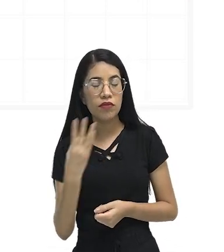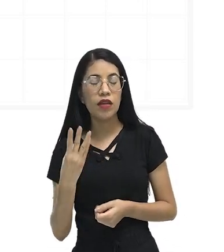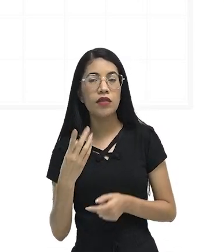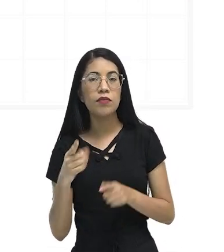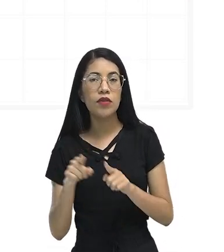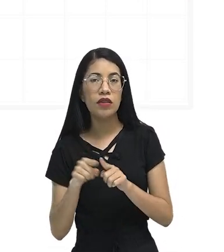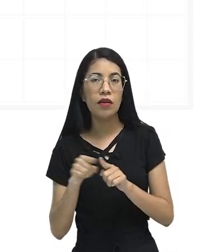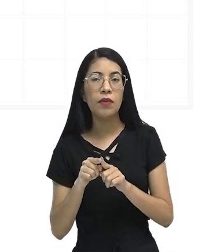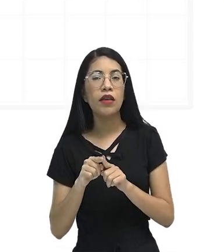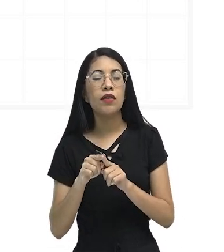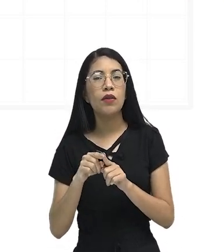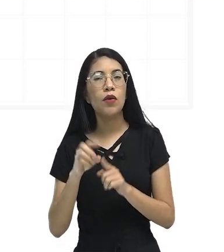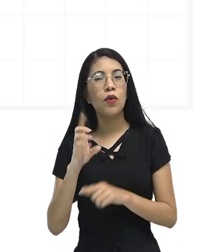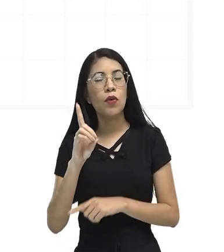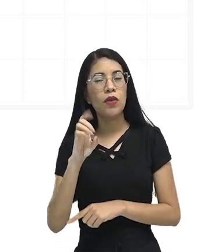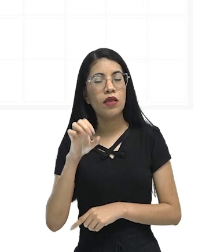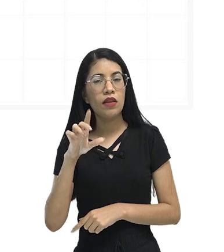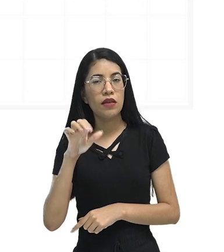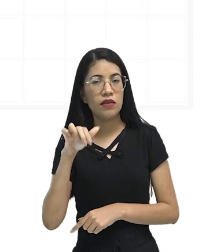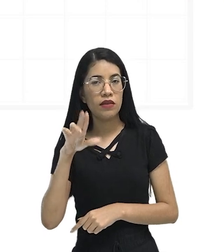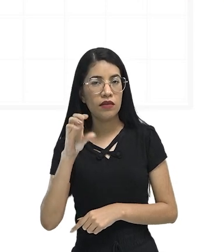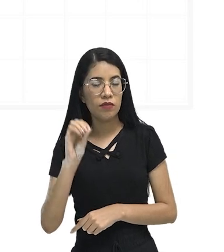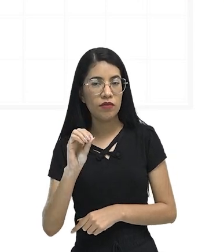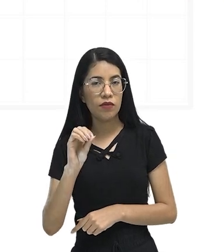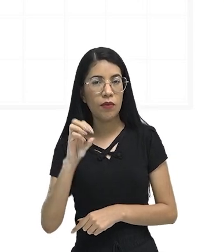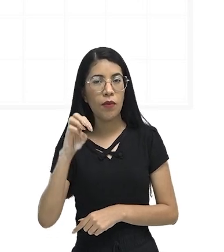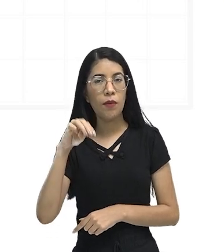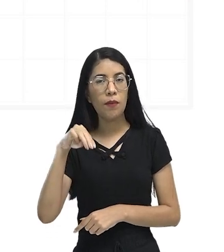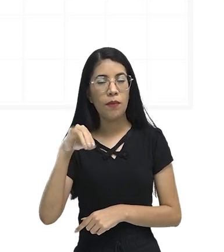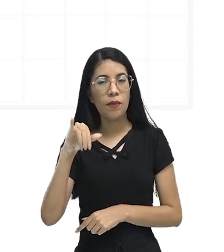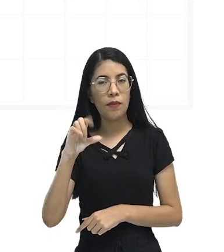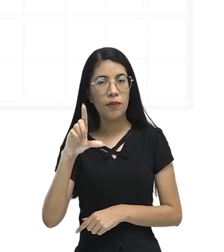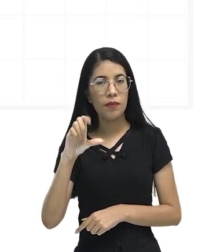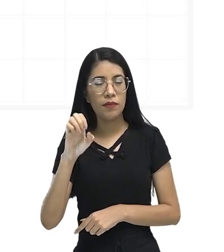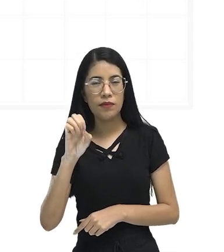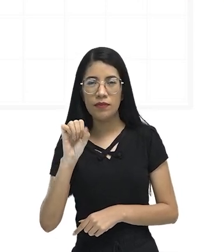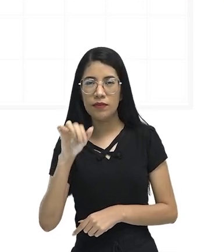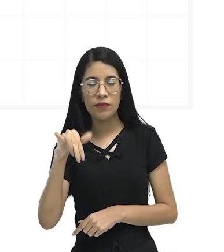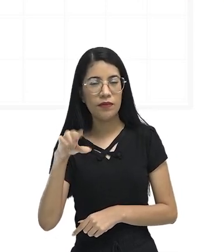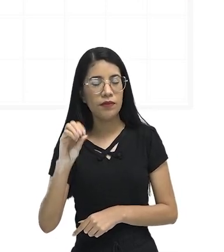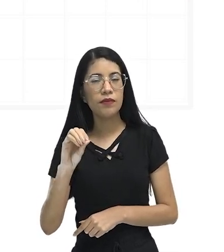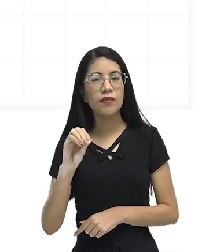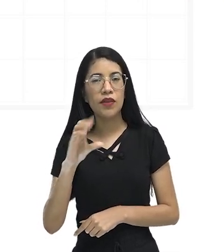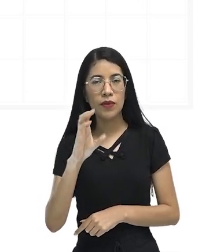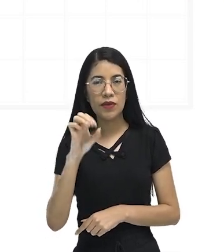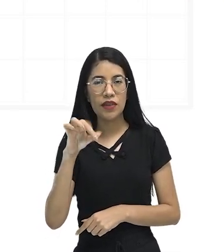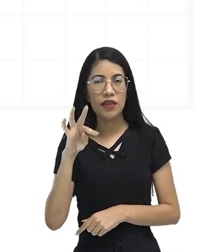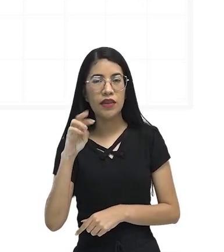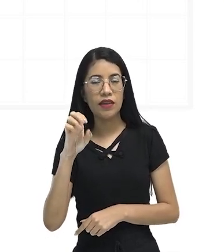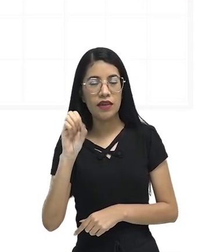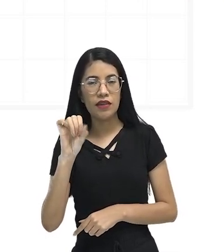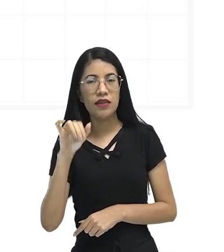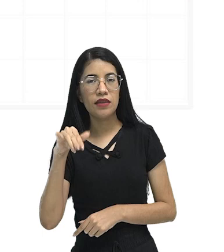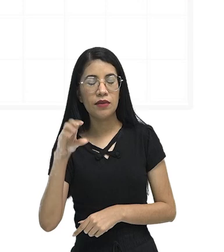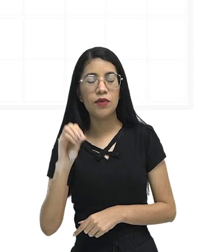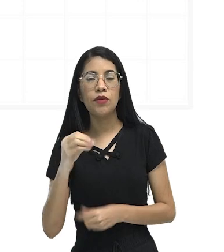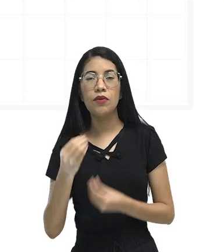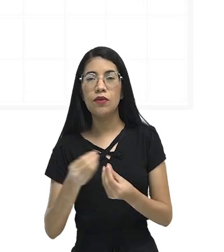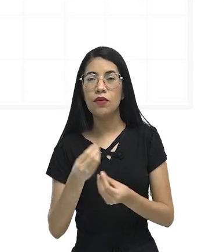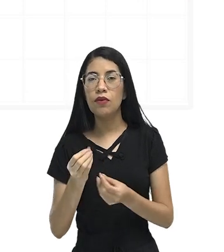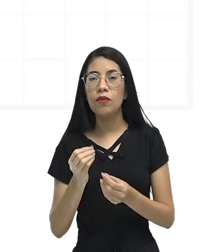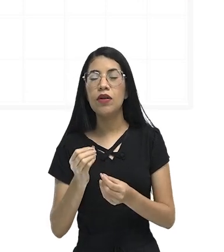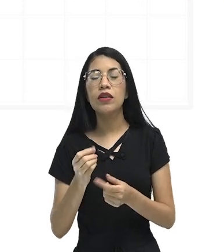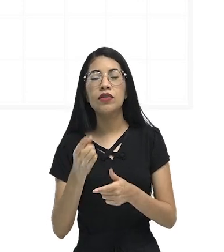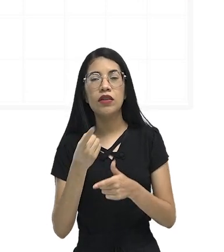parte milesimal. Então, beleza, vamos dividir esse número por 1000. Eu já sei que a divisão vai ser por